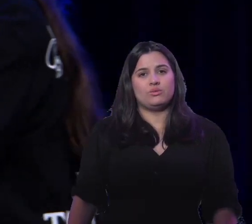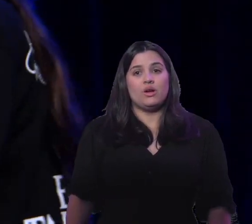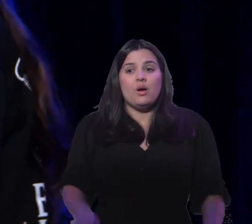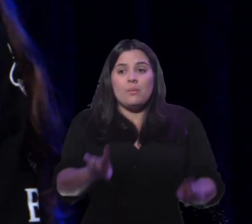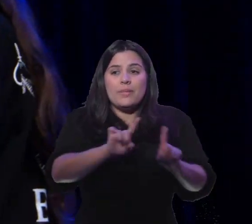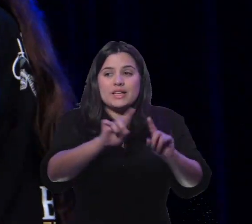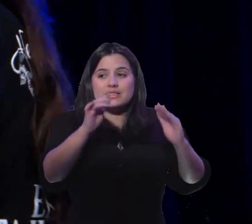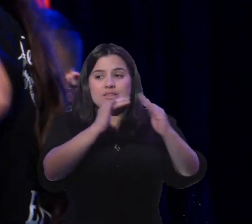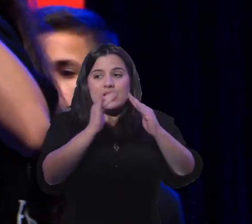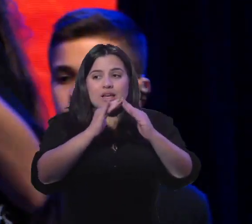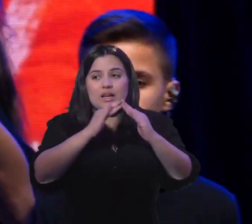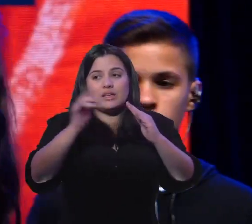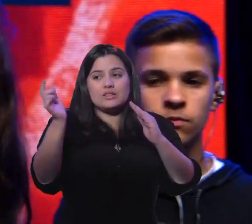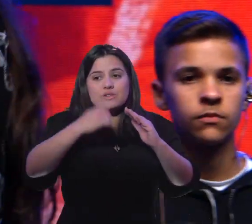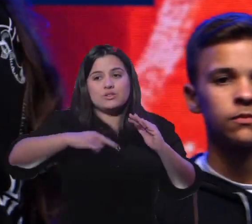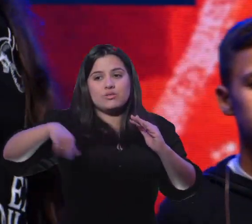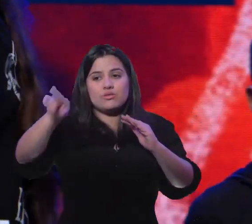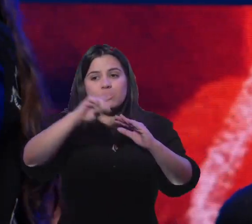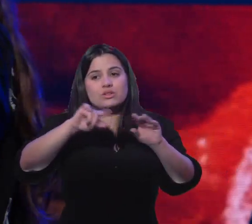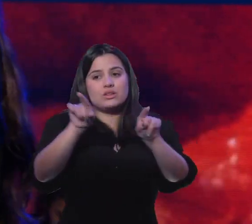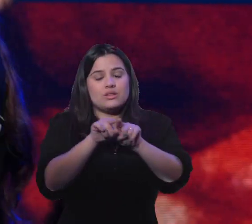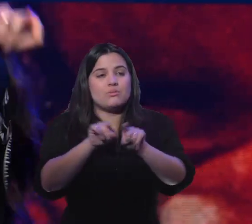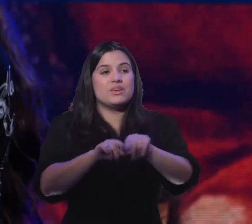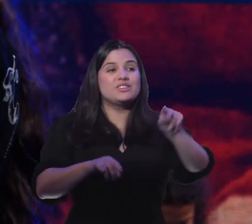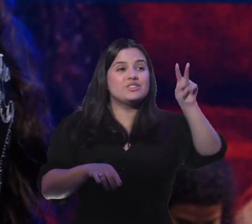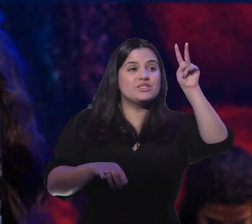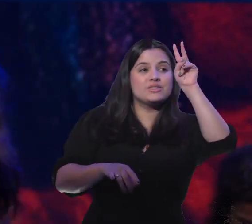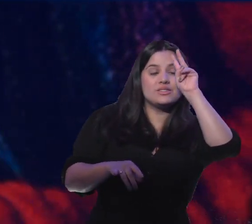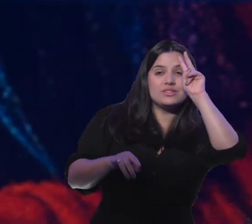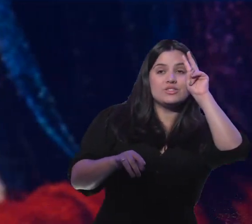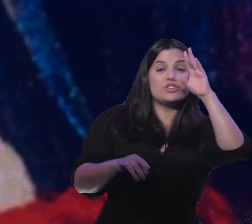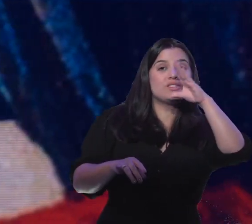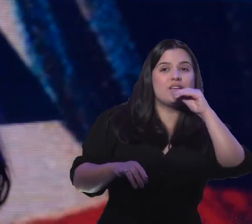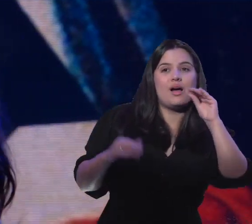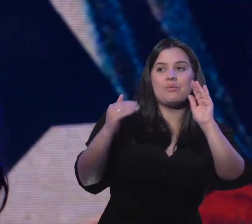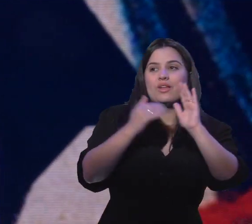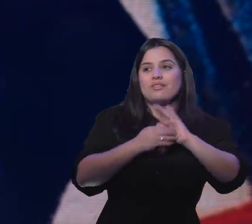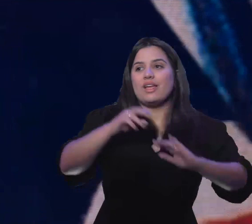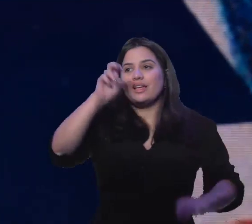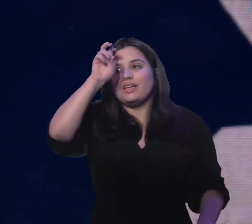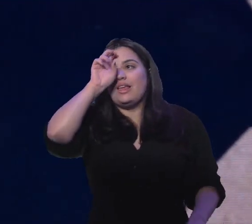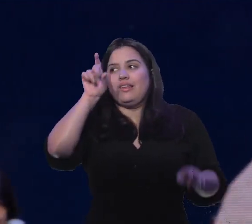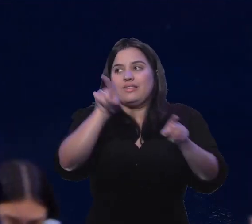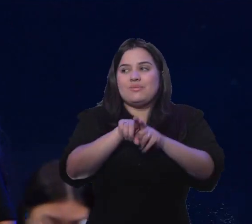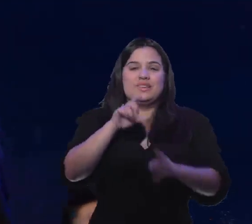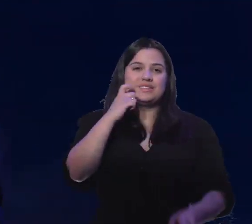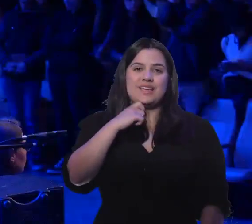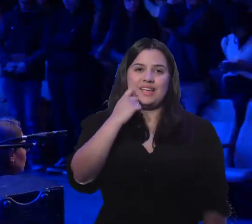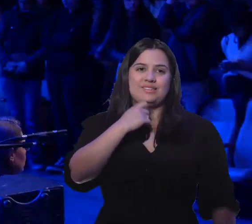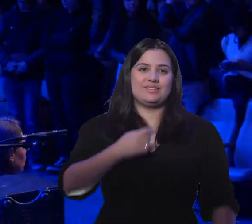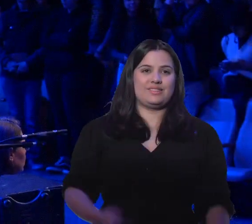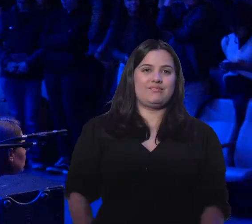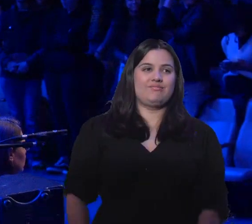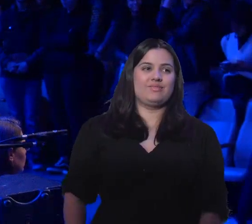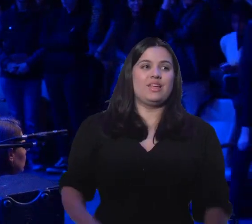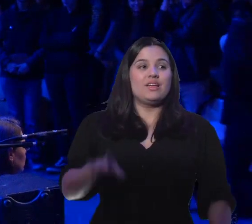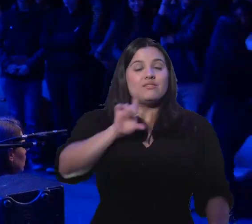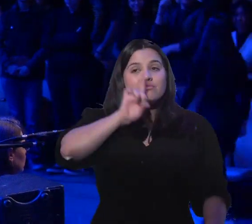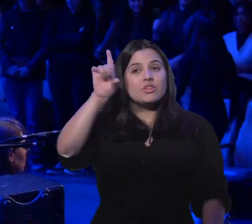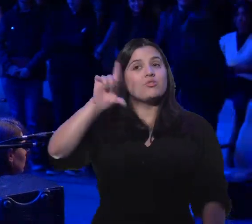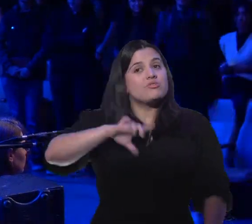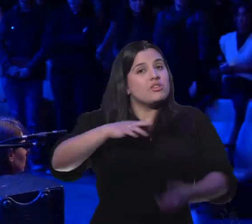de vocês, de segunda a quinta, de sábado a quinta. Além da sexta-feira, Deus tem coisas especiais para